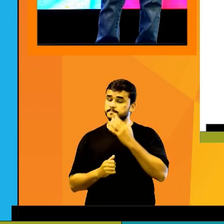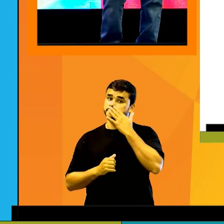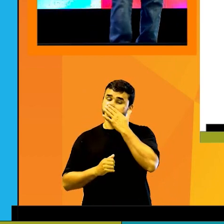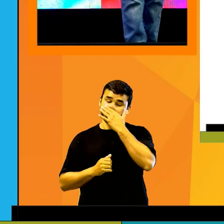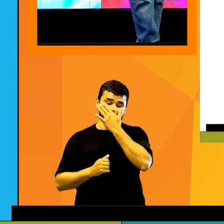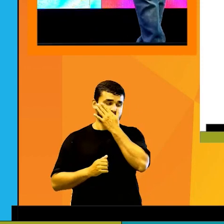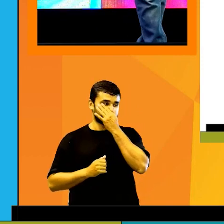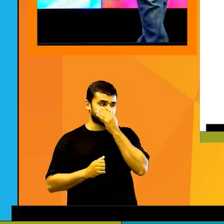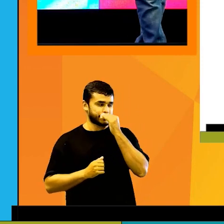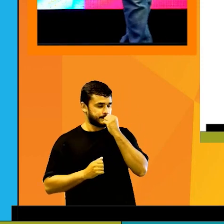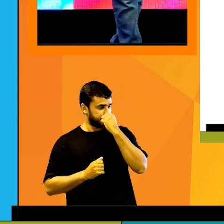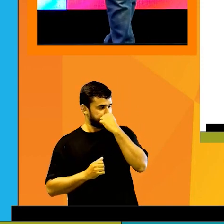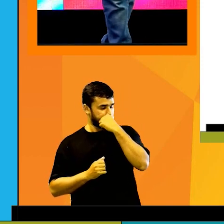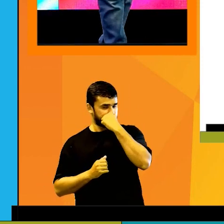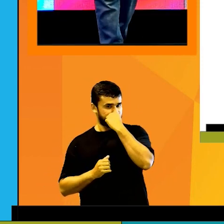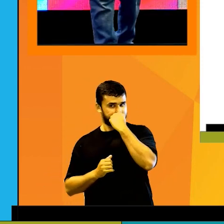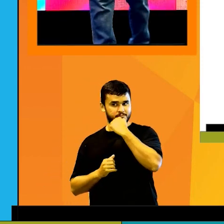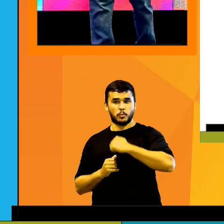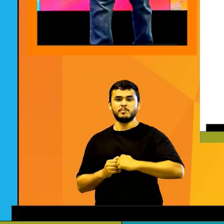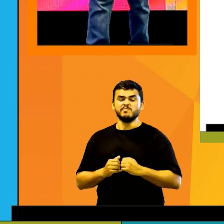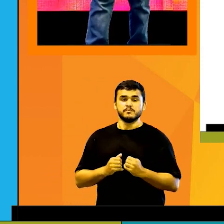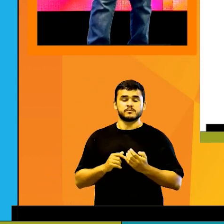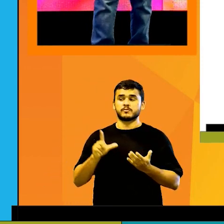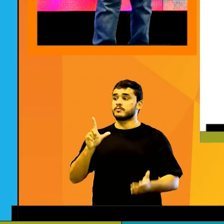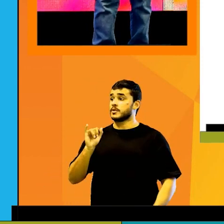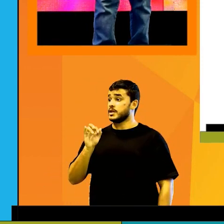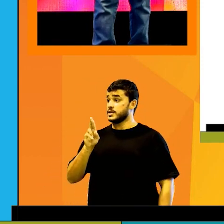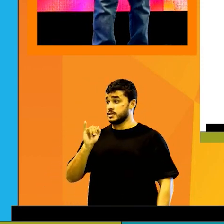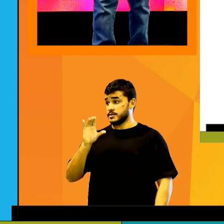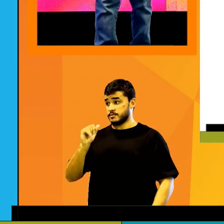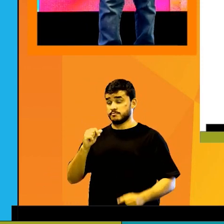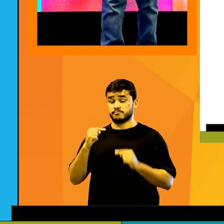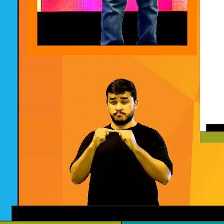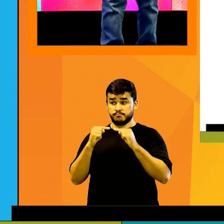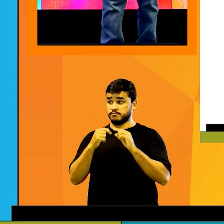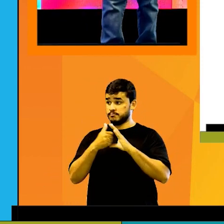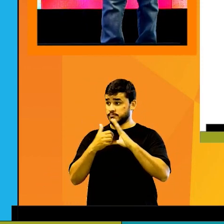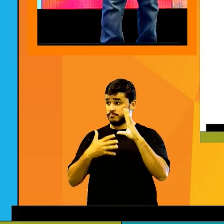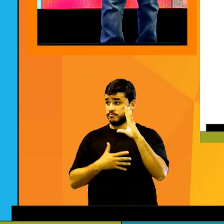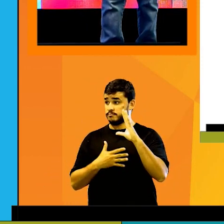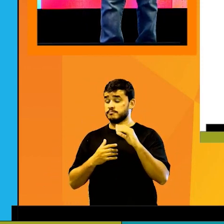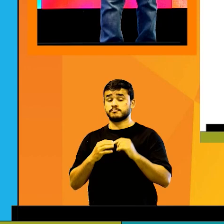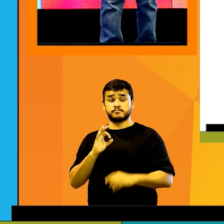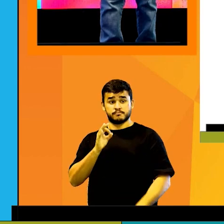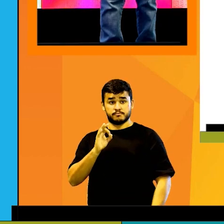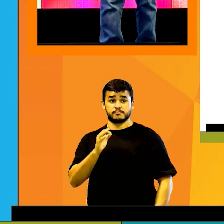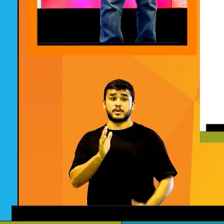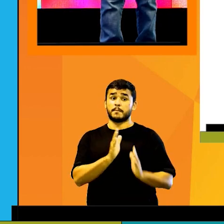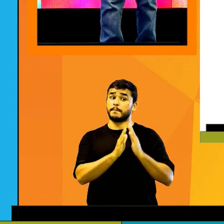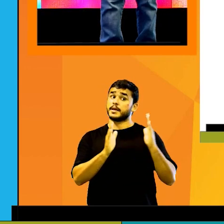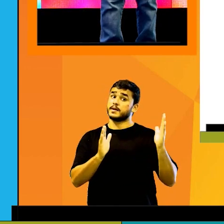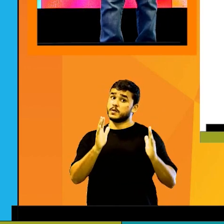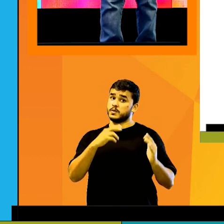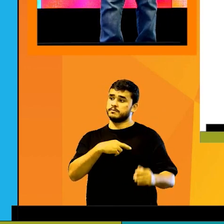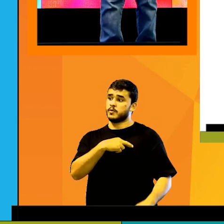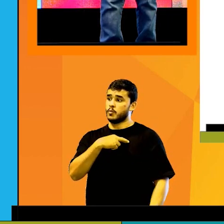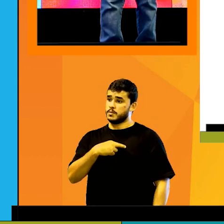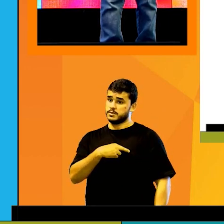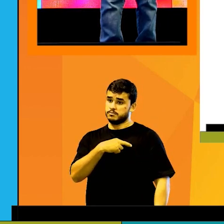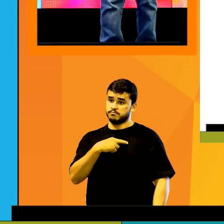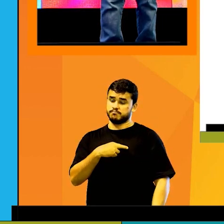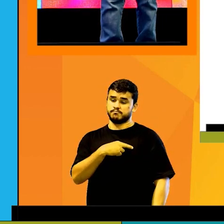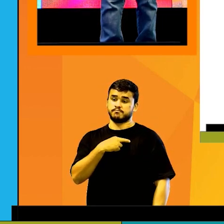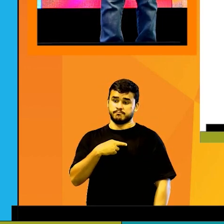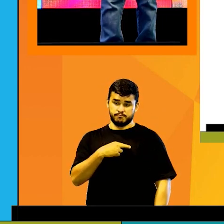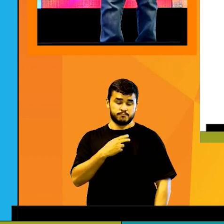poema: exemplo da lírica de temática amorosa de Castro Alves, quer dizer, um poema da fase romântica de Castro Alves.